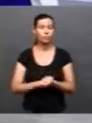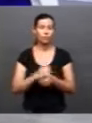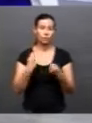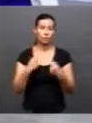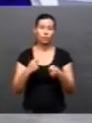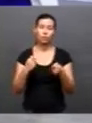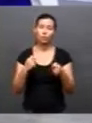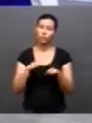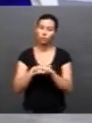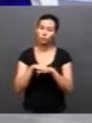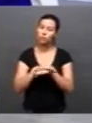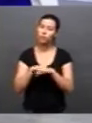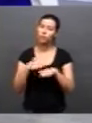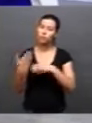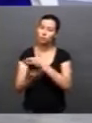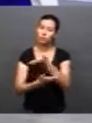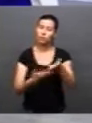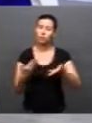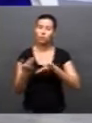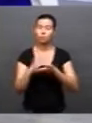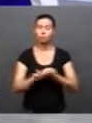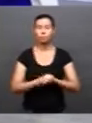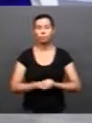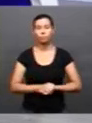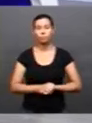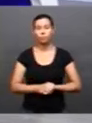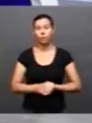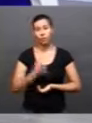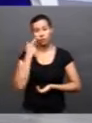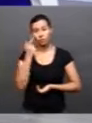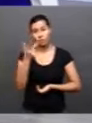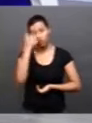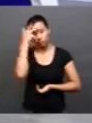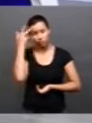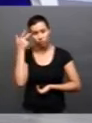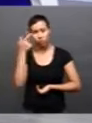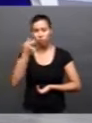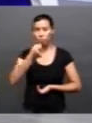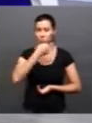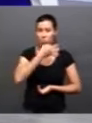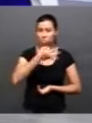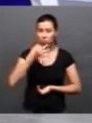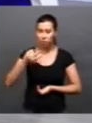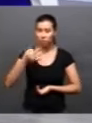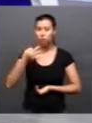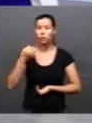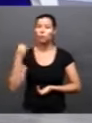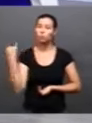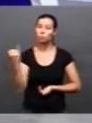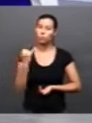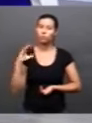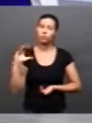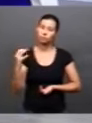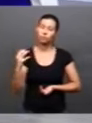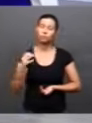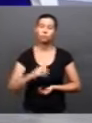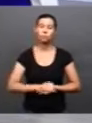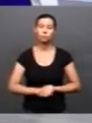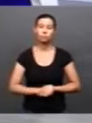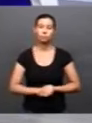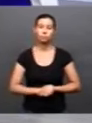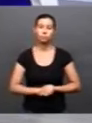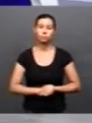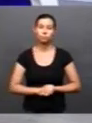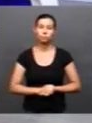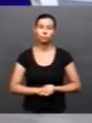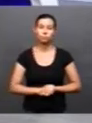tempo todo, né, Simone? O resultado está aí no depoimento das pessoas nas ruas, né? Uhum. Da importância que a ciência tem na vida, não é isso? Pois é,